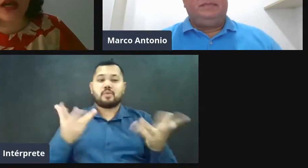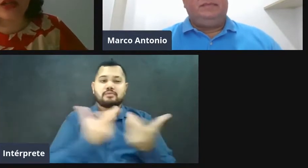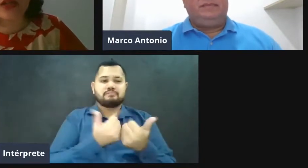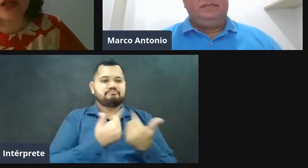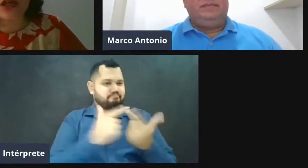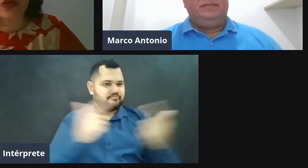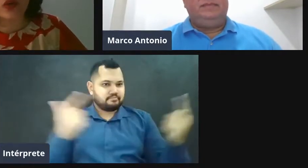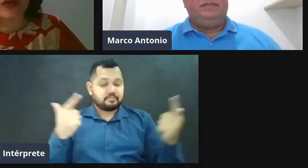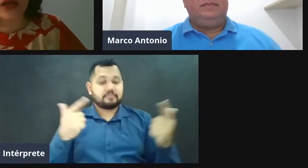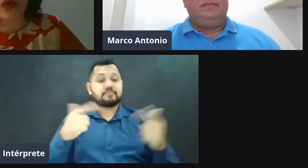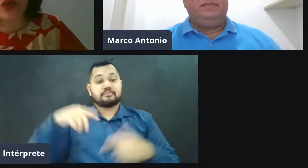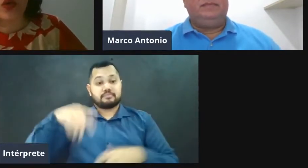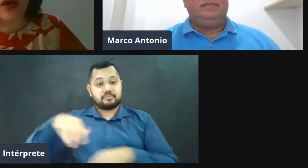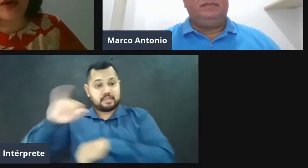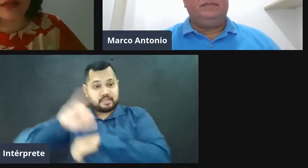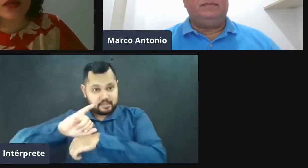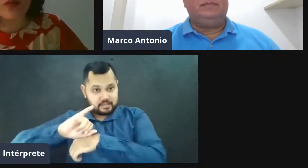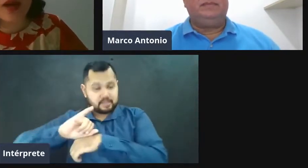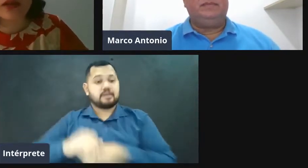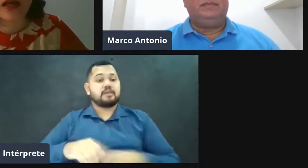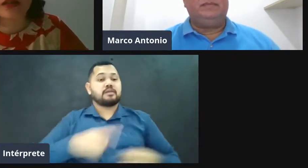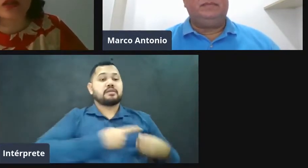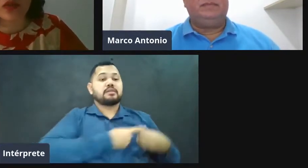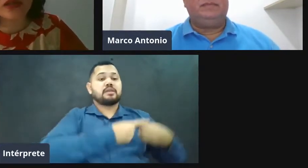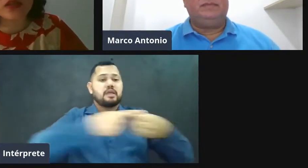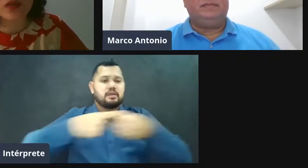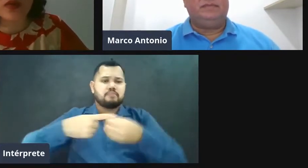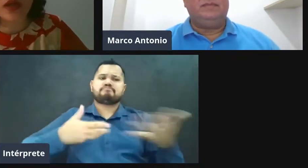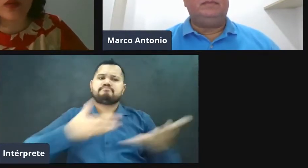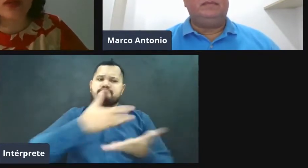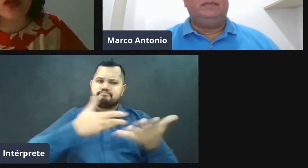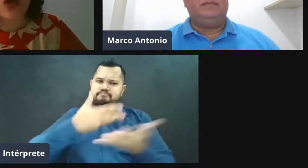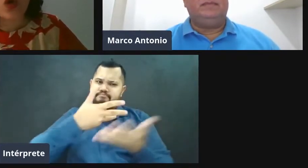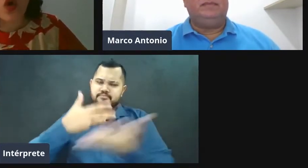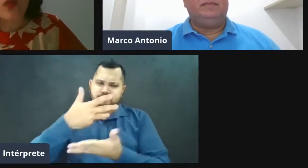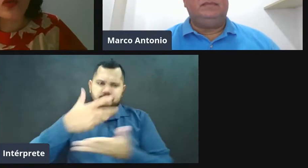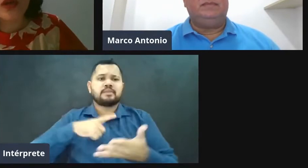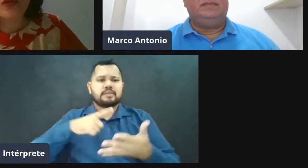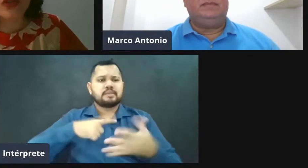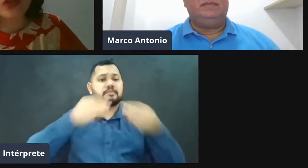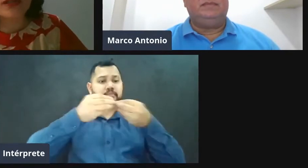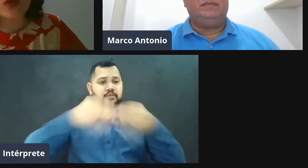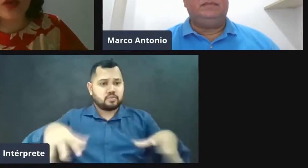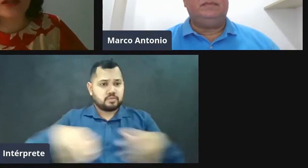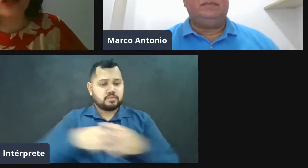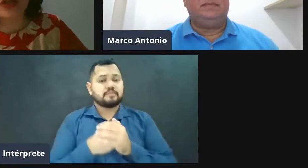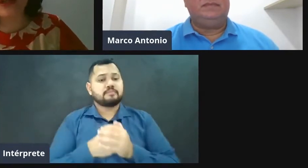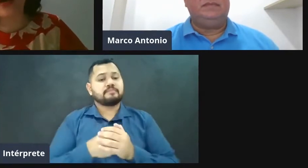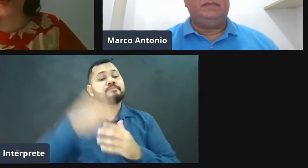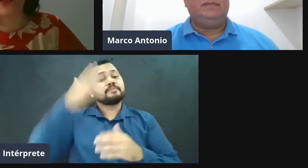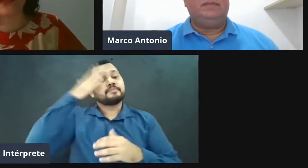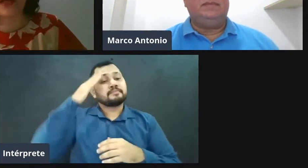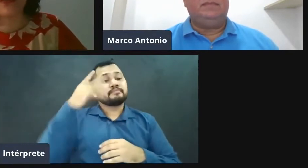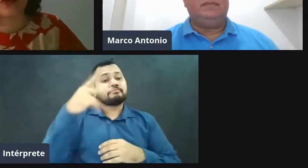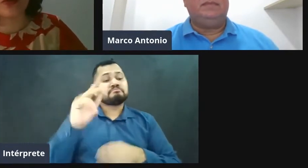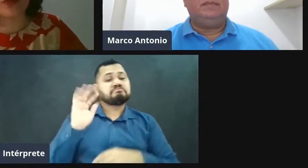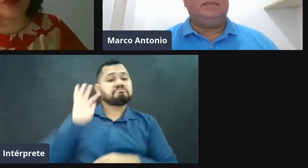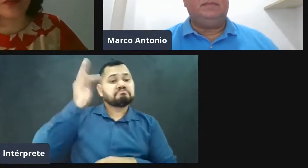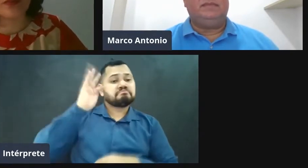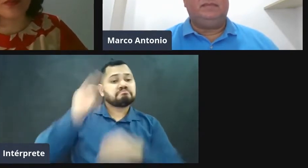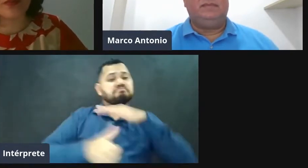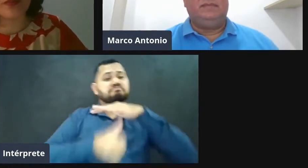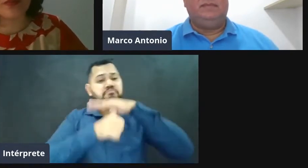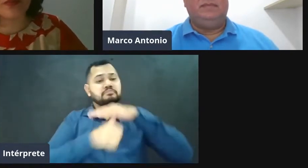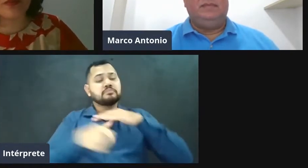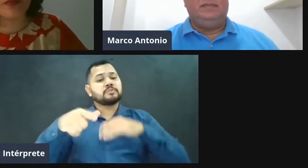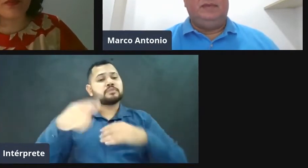com as unidades do interior são impactadas por esses problemas. Como sua administração pretende lidar com esse desafio?